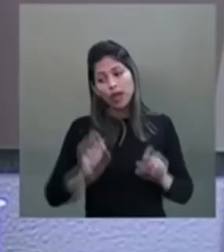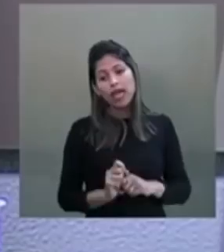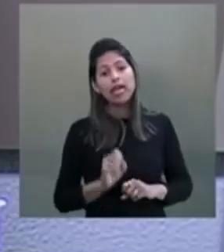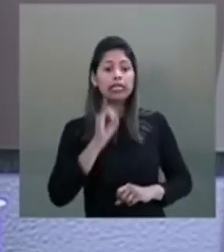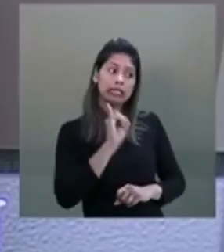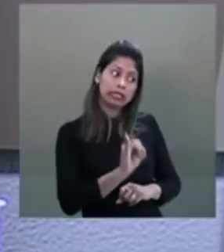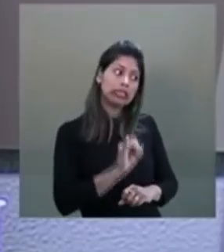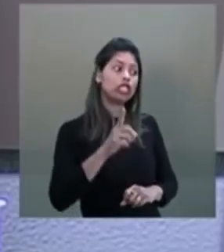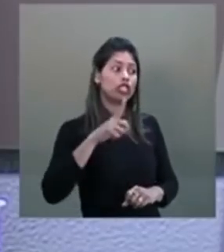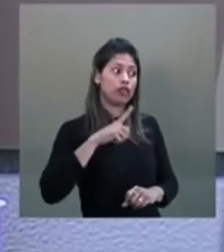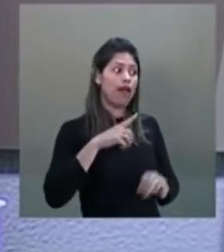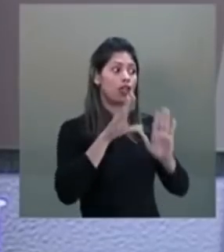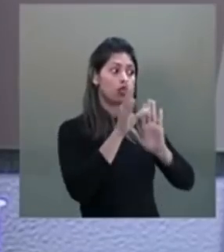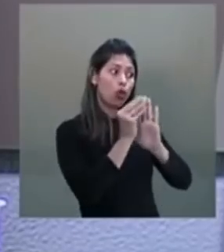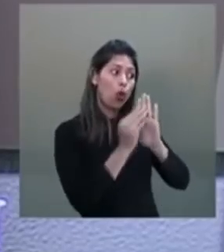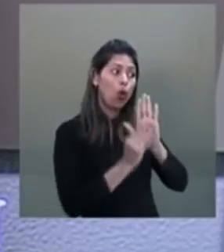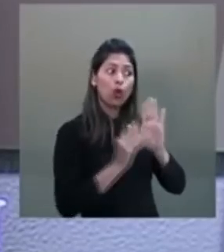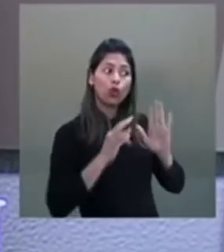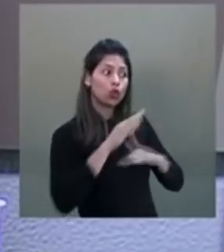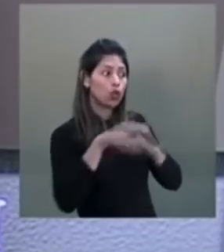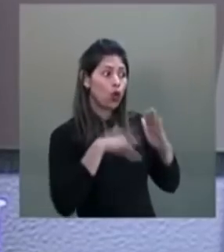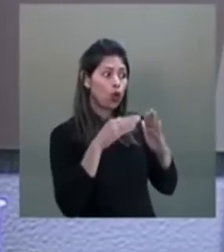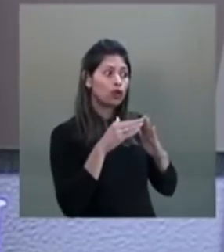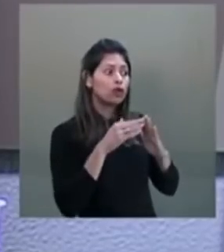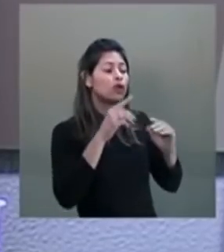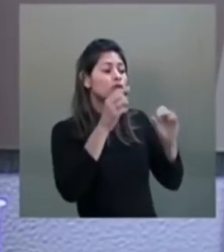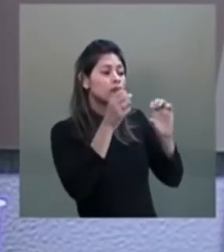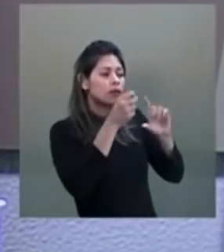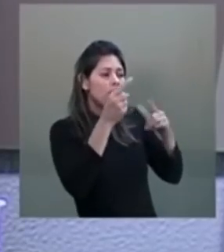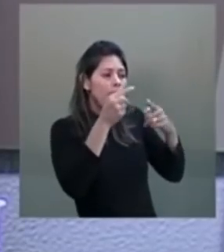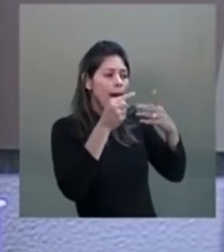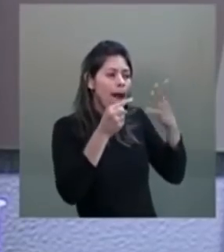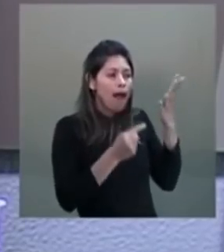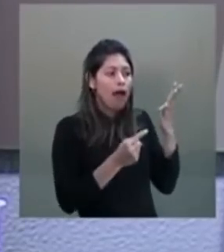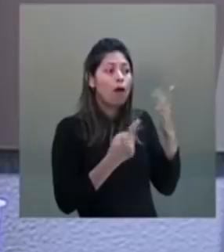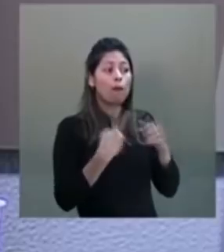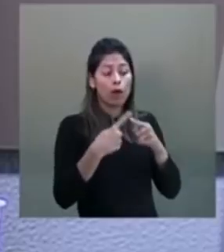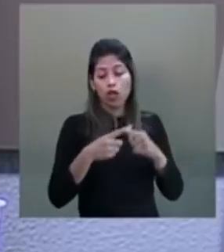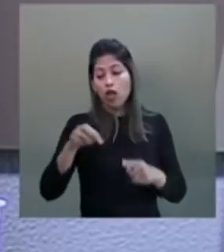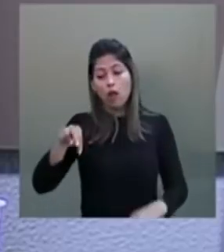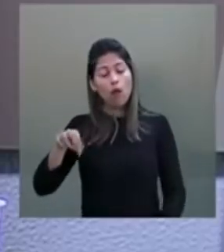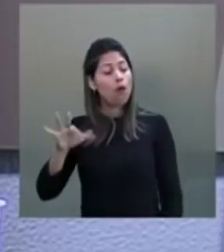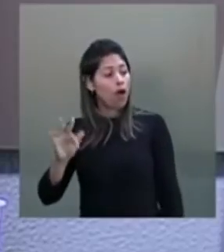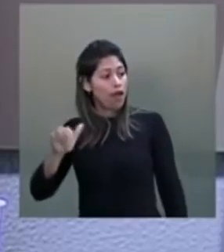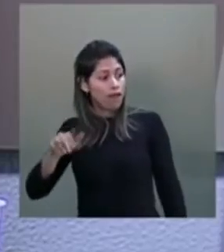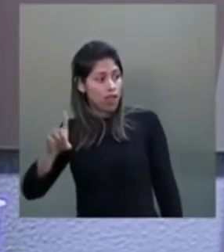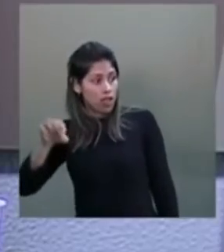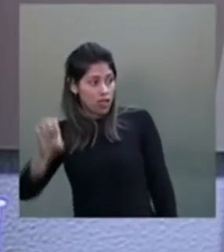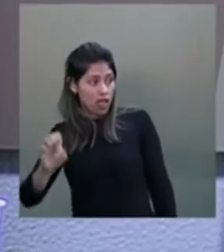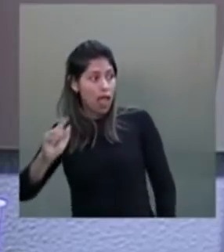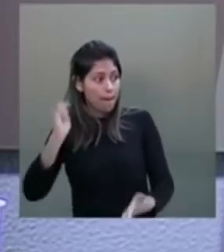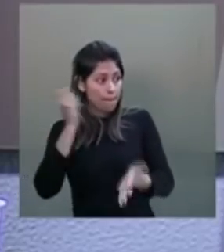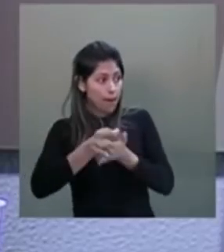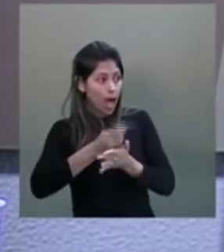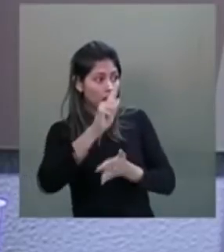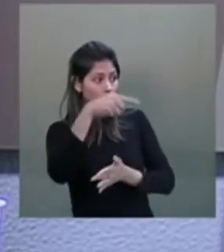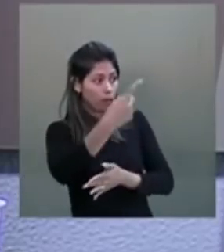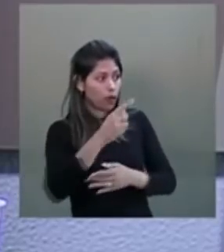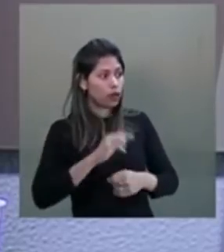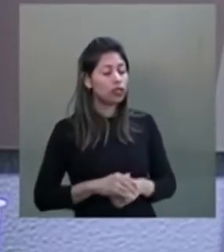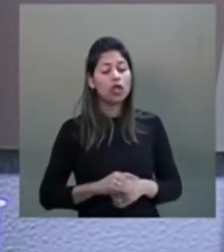O presidente do FNDE foi questionado em relação às denúncias que vieram à tona nos últimos dias. Marcelo Lopes da Ponte